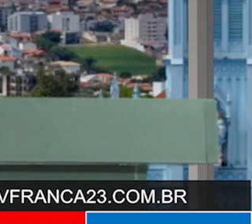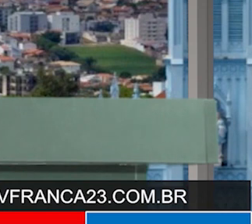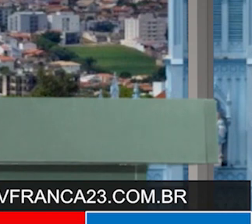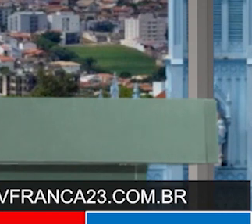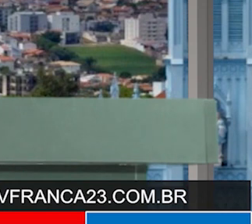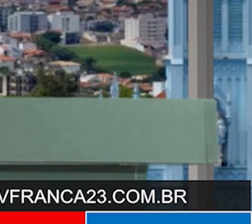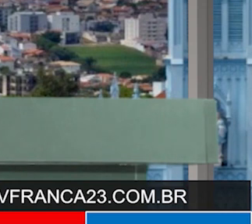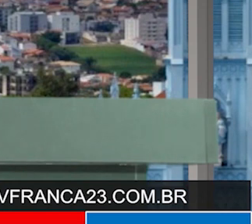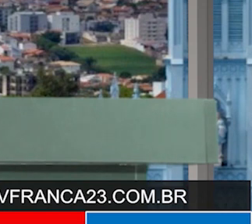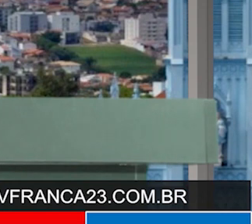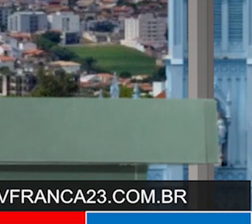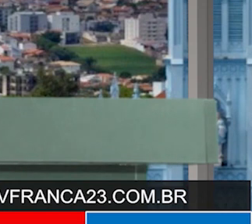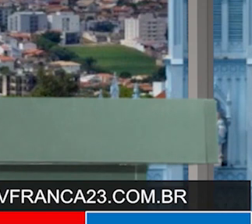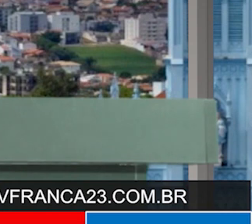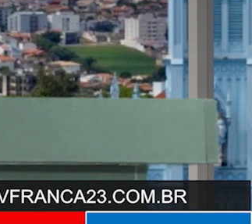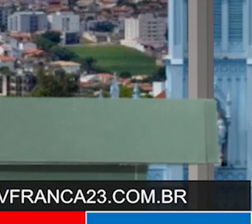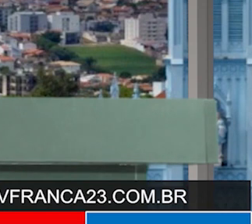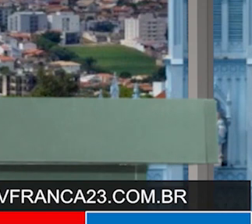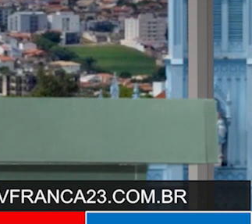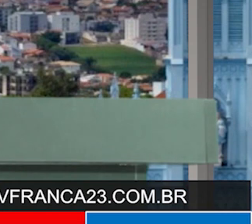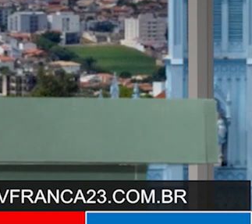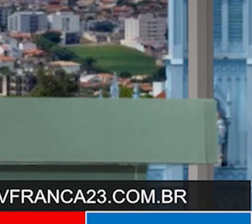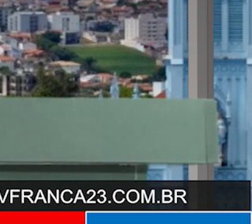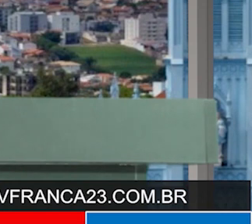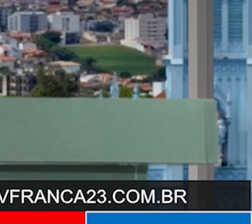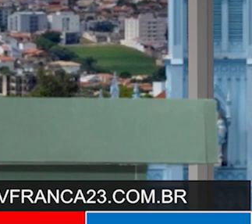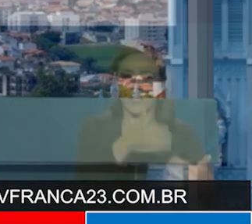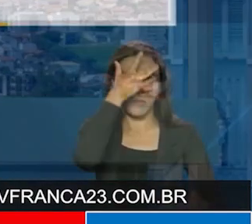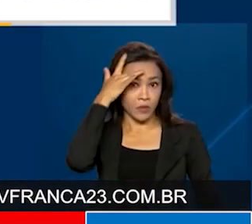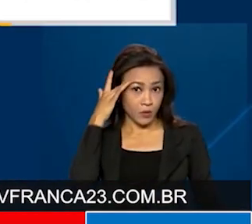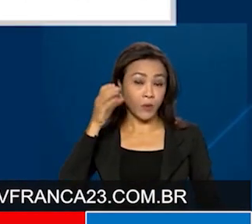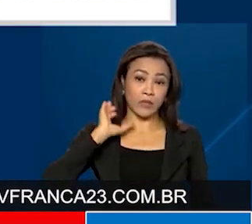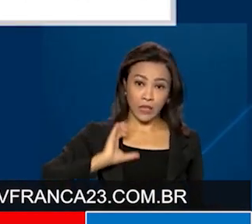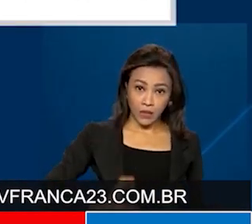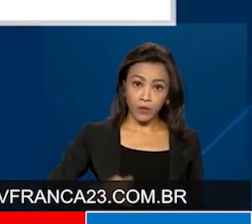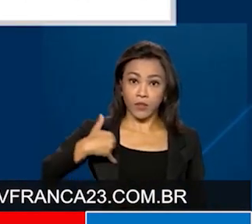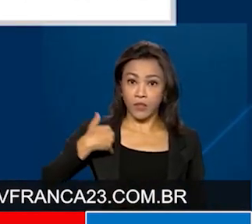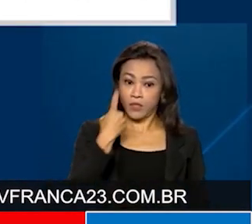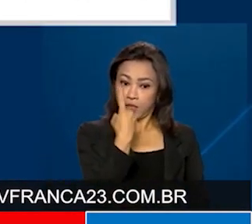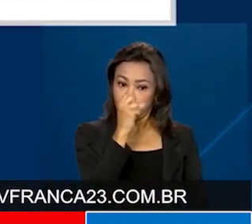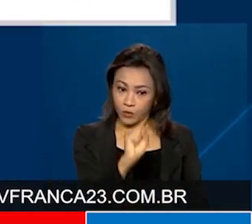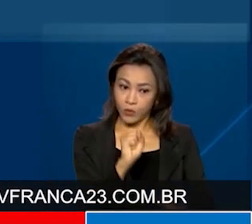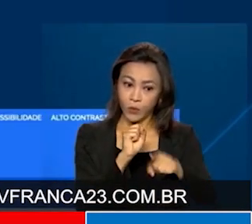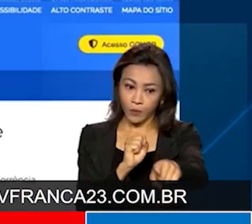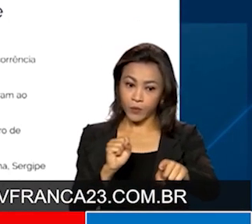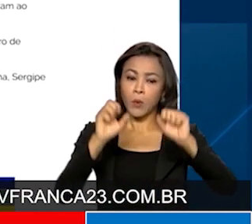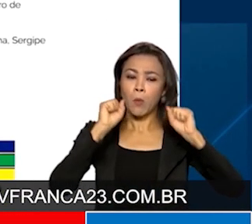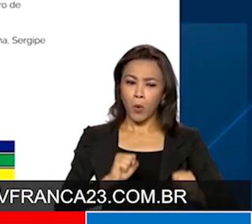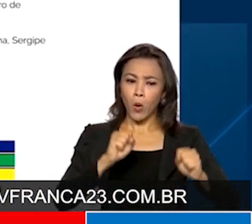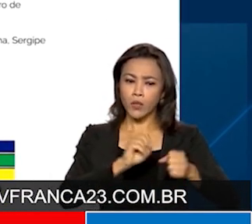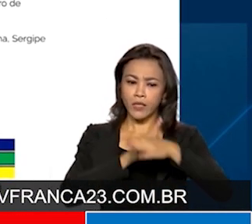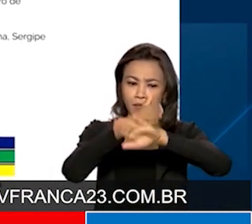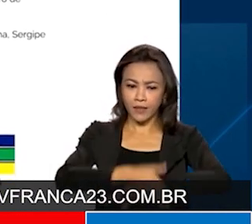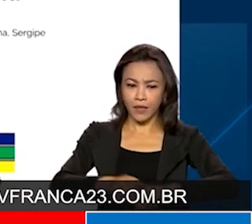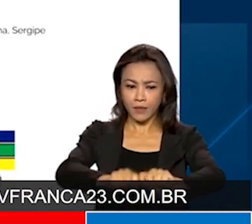com novas plataformas integradas em todo o Brasil. Vamos ver. Tem uma contativa no gov.br, pode entrar